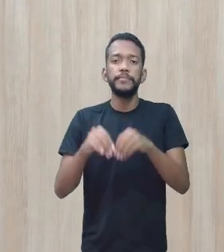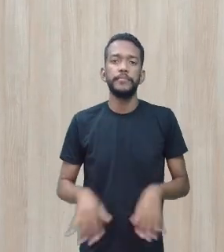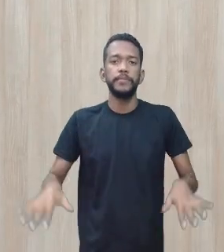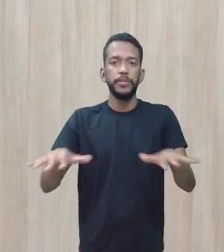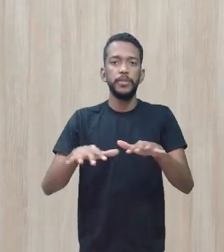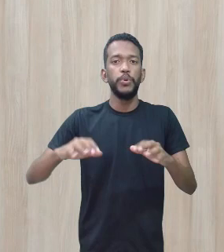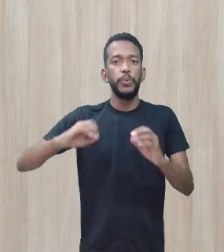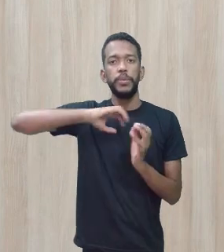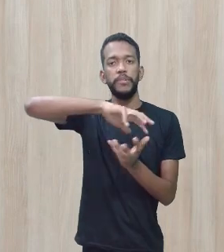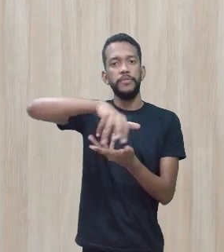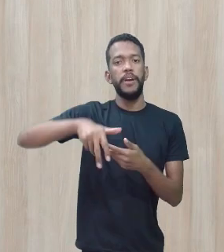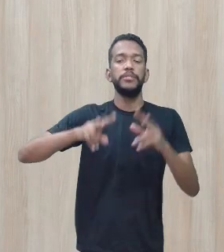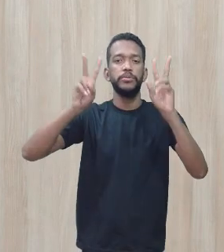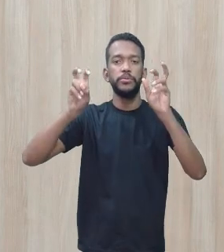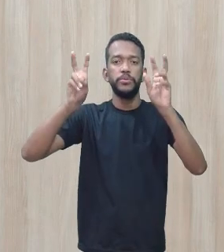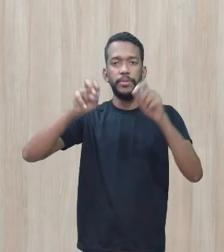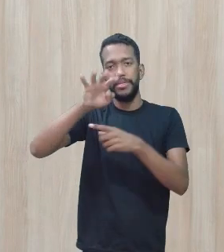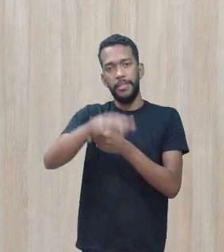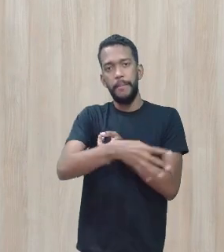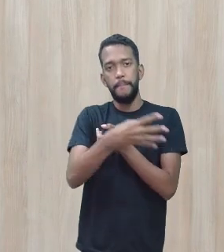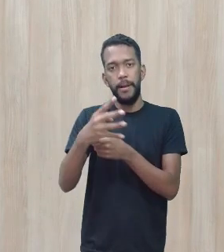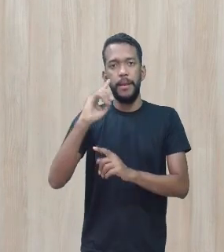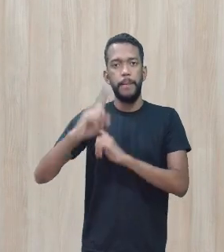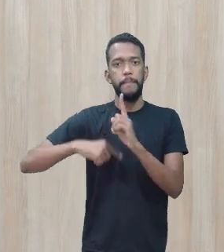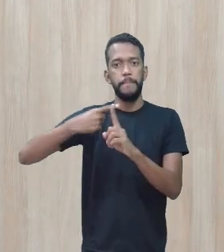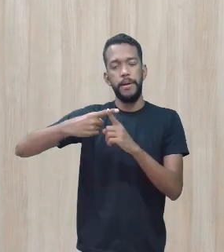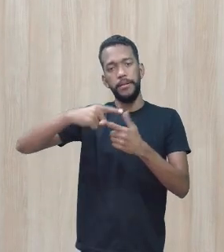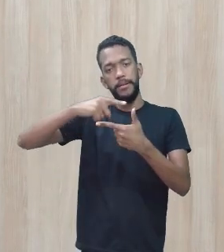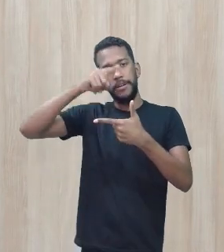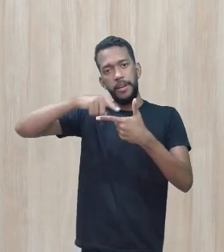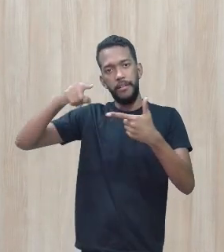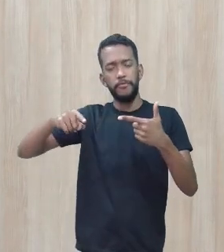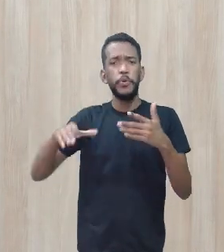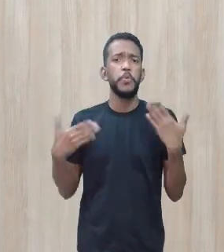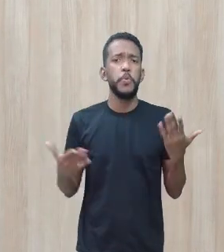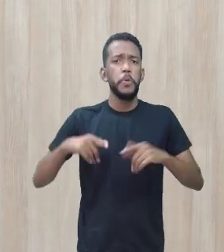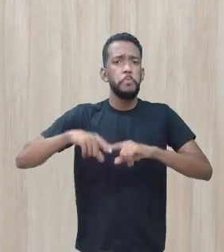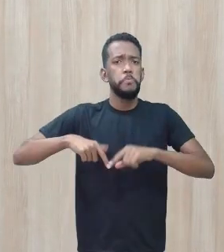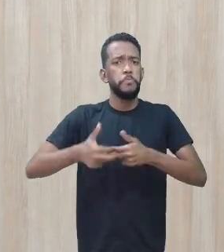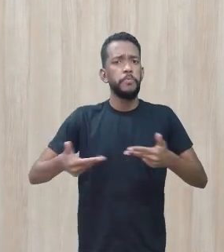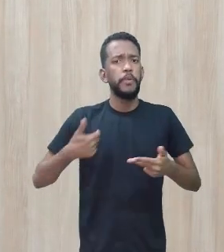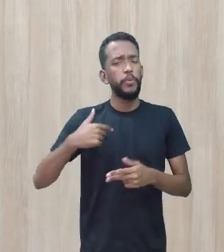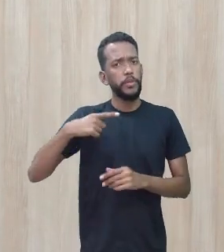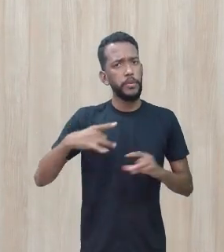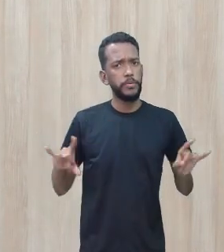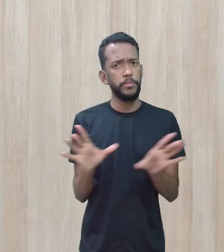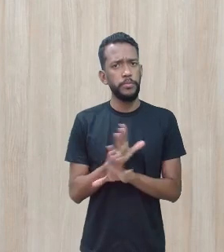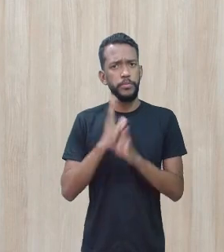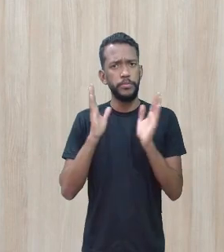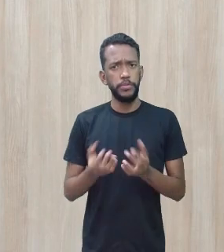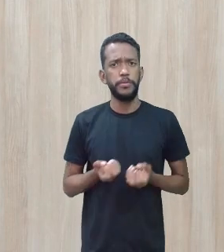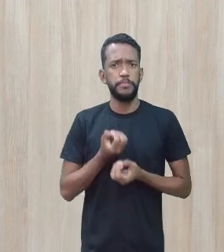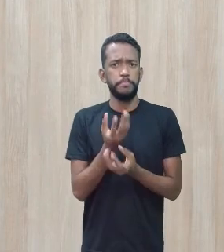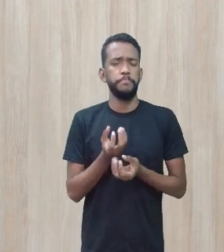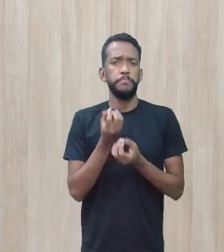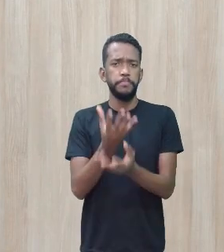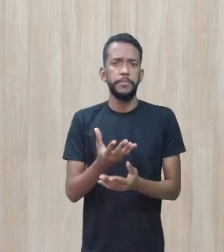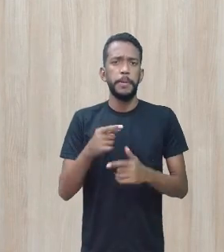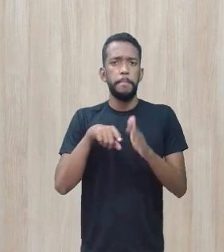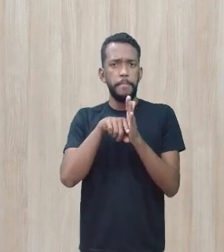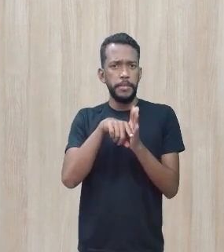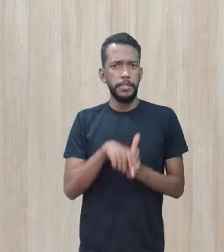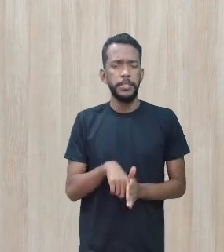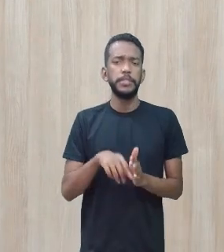universo de tabelas e gráficos. Quais que são os recursos que eu tenho para expressar uma pesquisa, para expressar